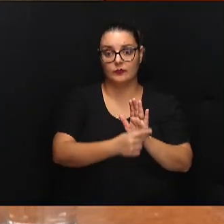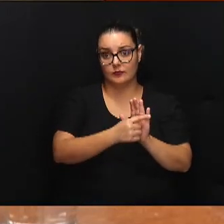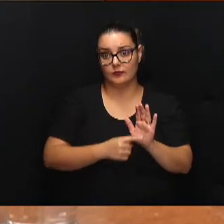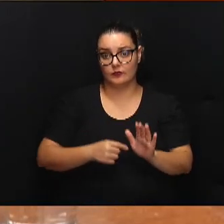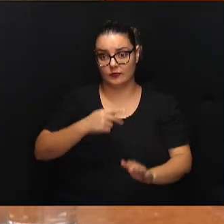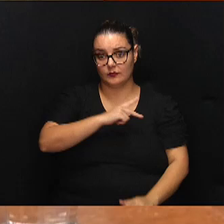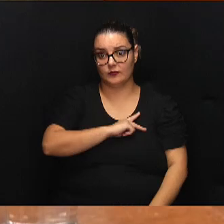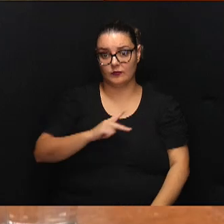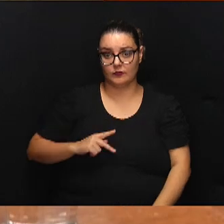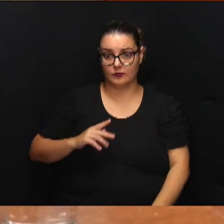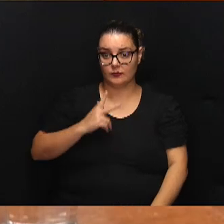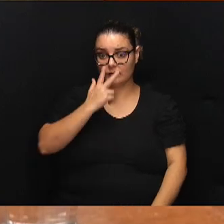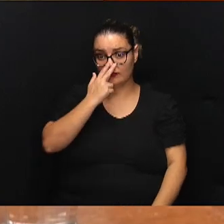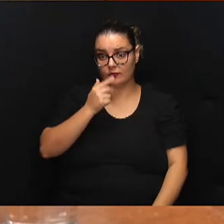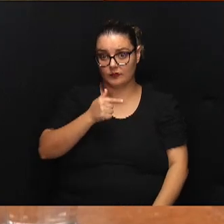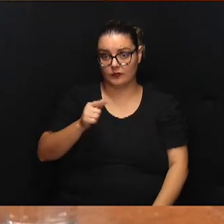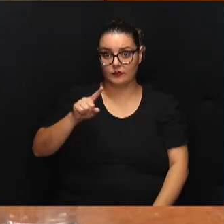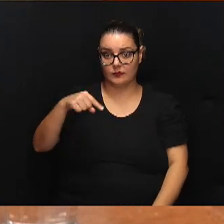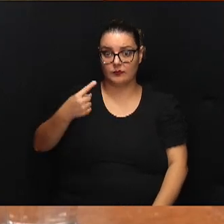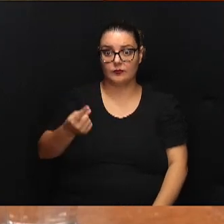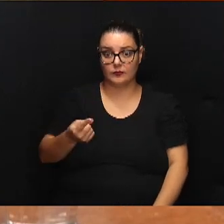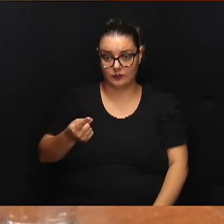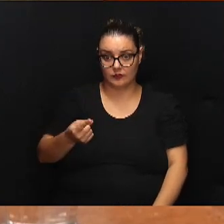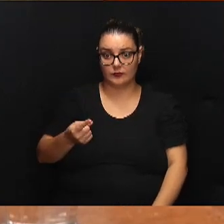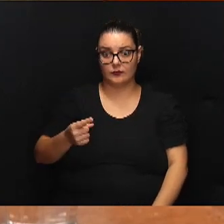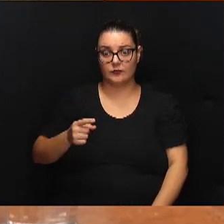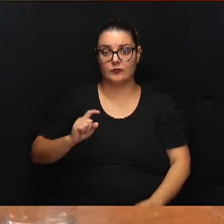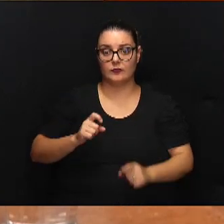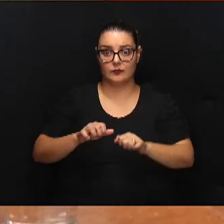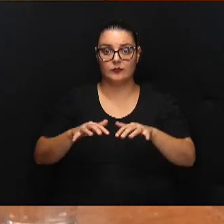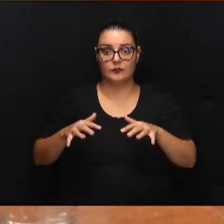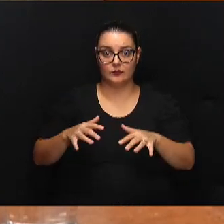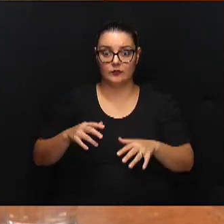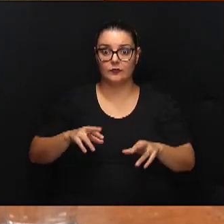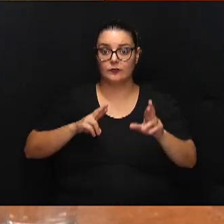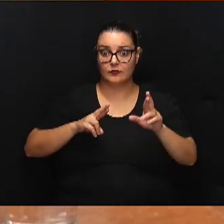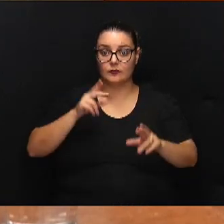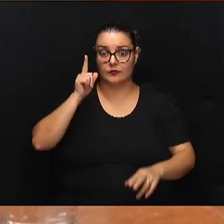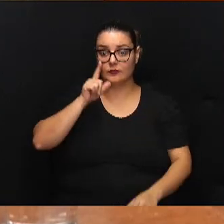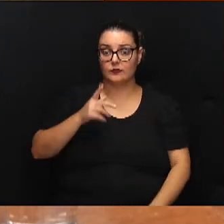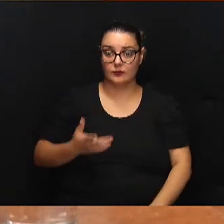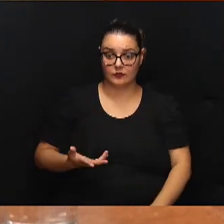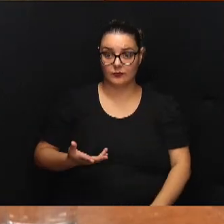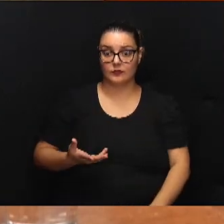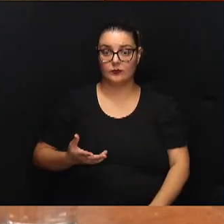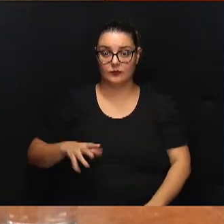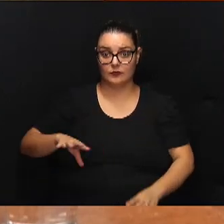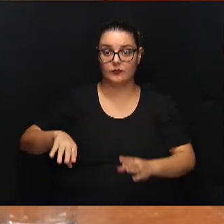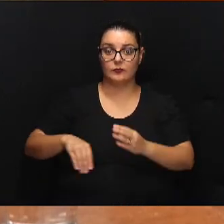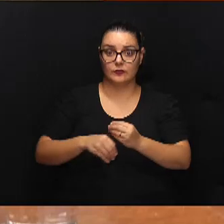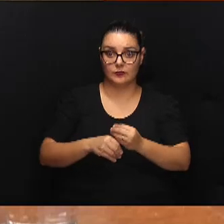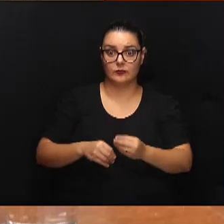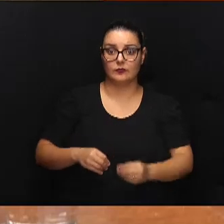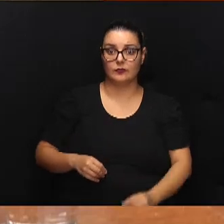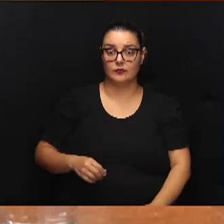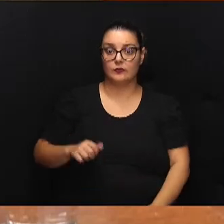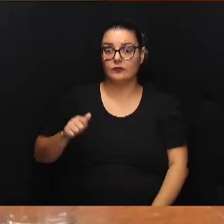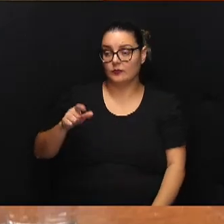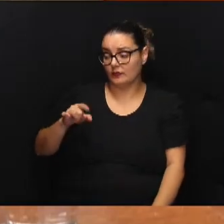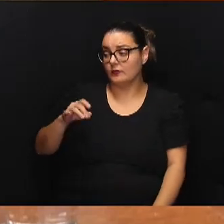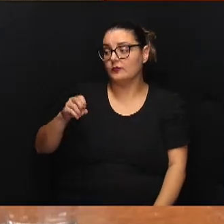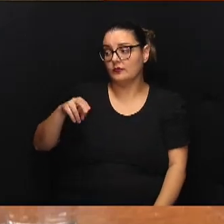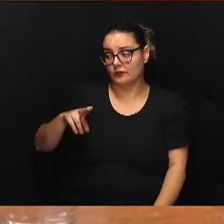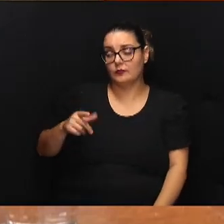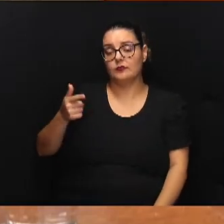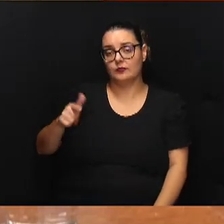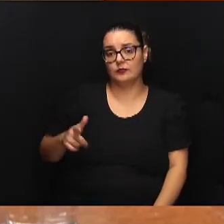que vai ser na semana que vem a sessão, esperamos muito conseguir, porque incluindo, adiou de novo, porque